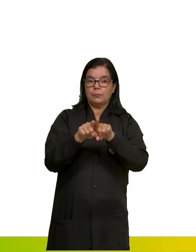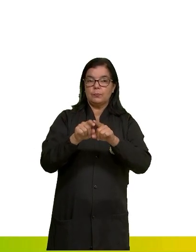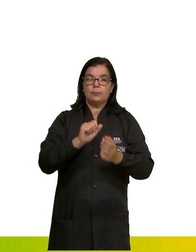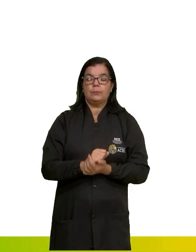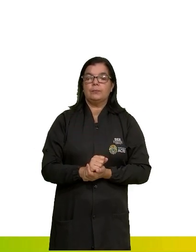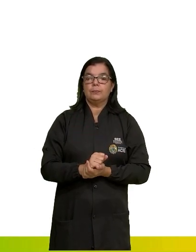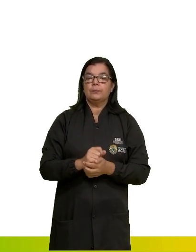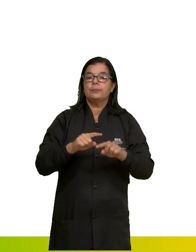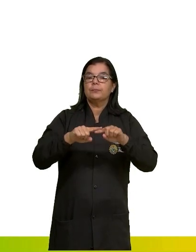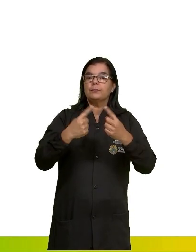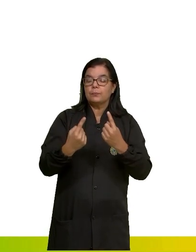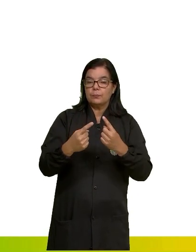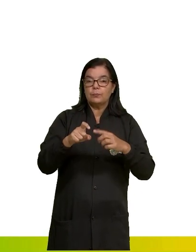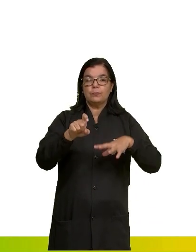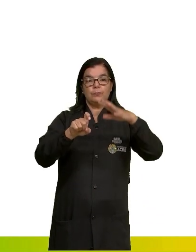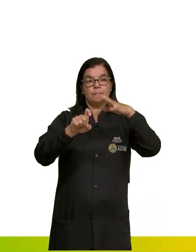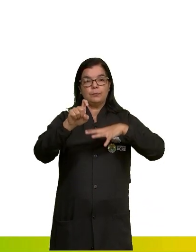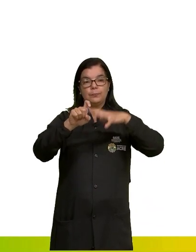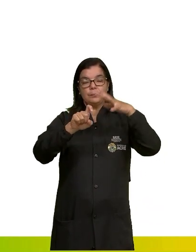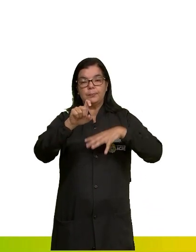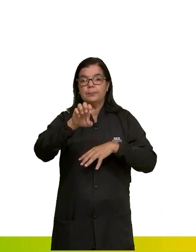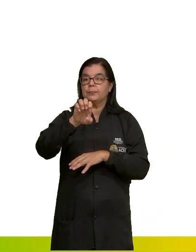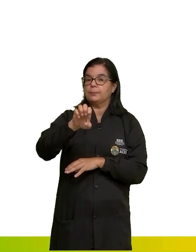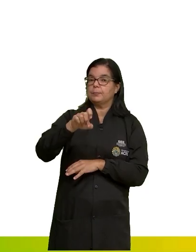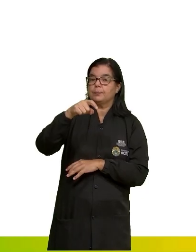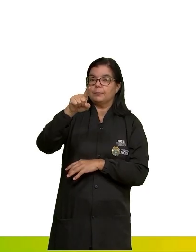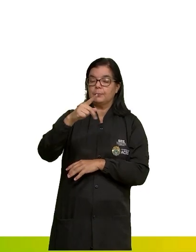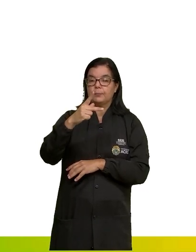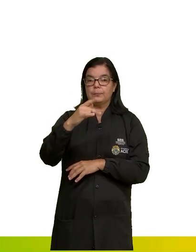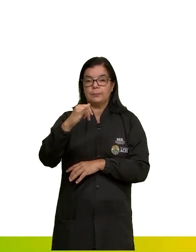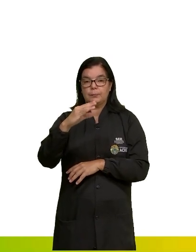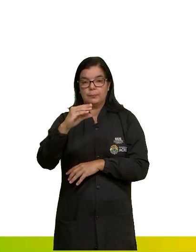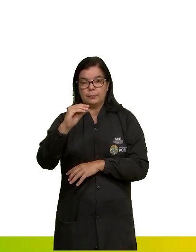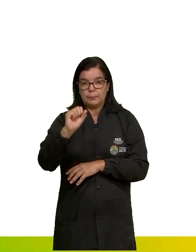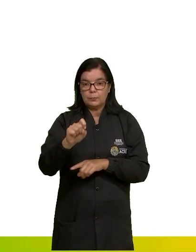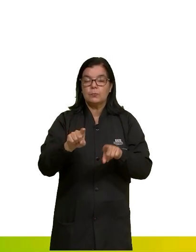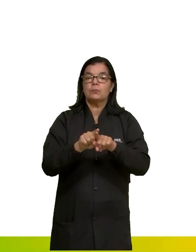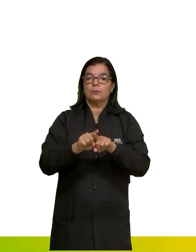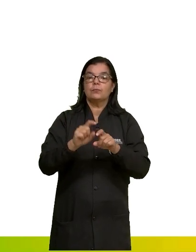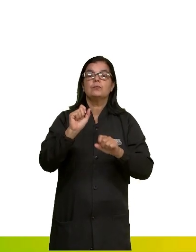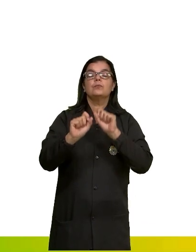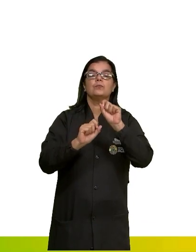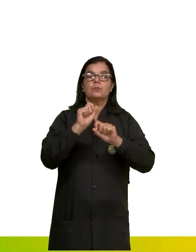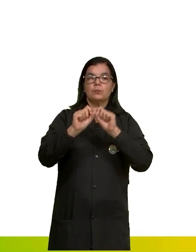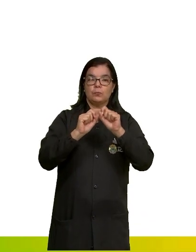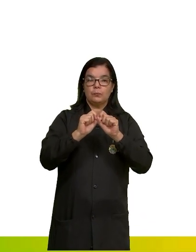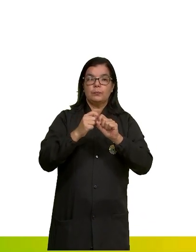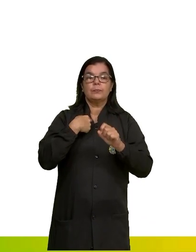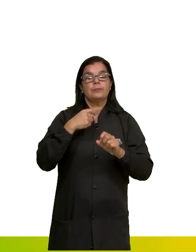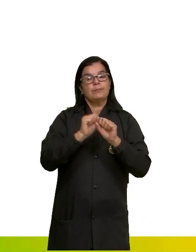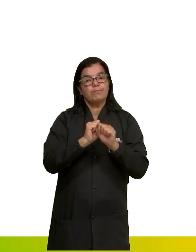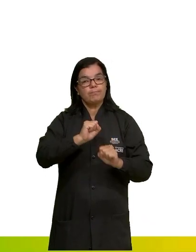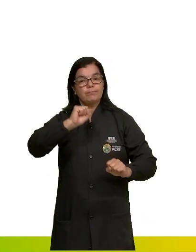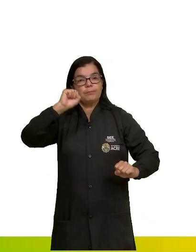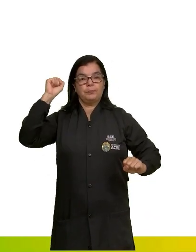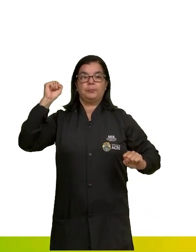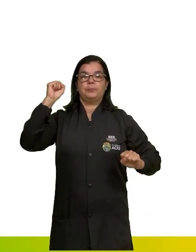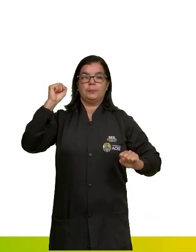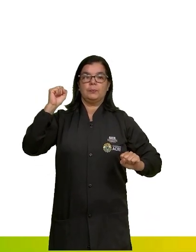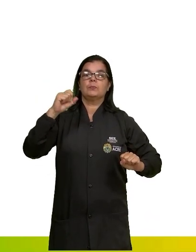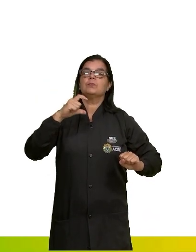mitos épicos. Então, narram as aventuras e façanhas de